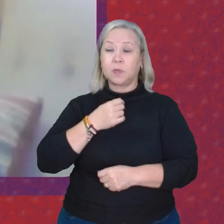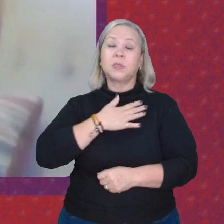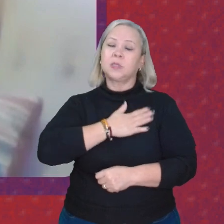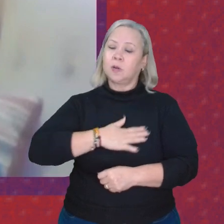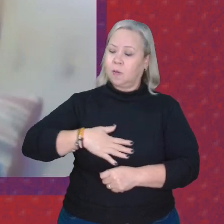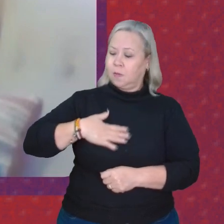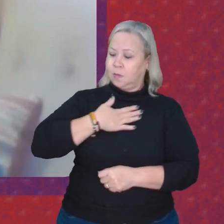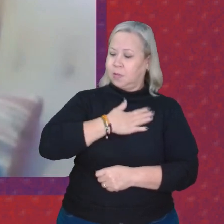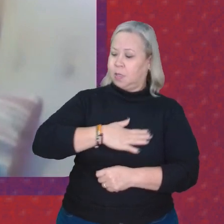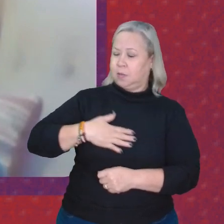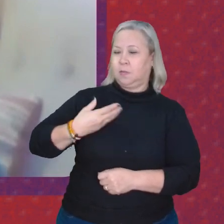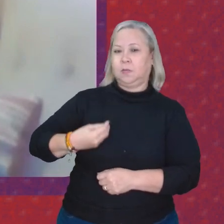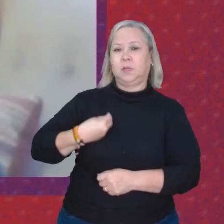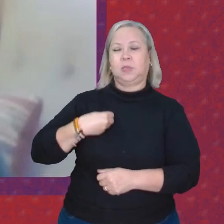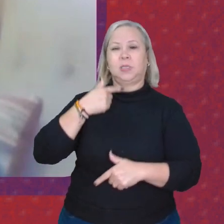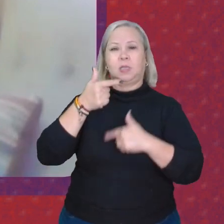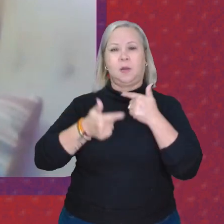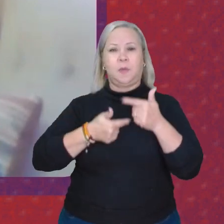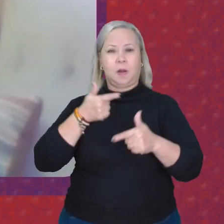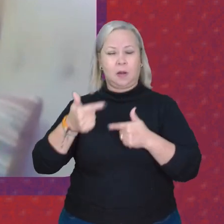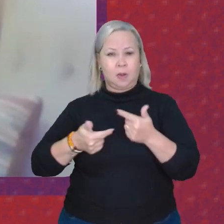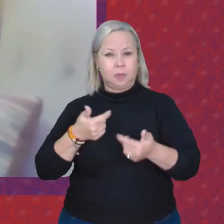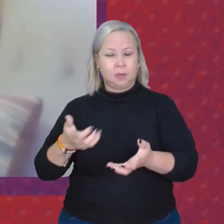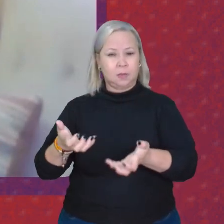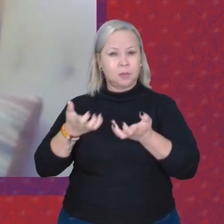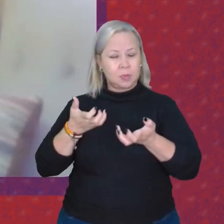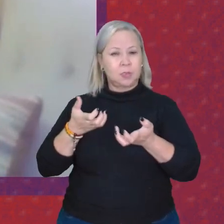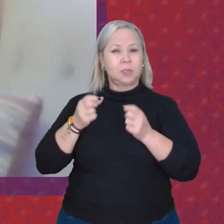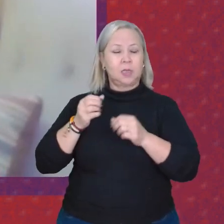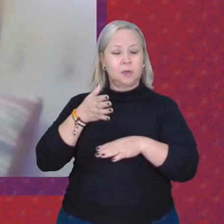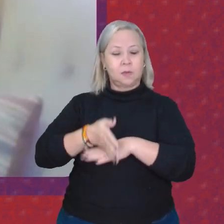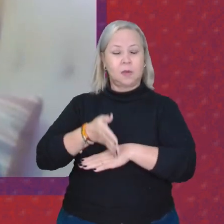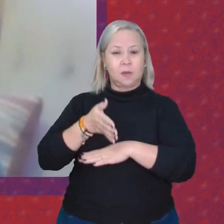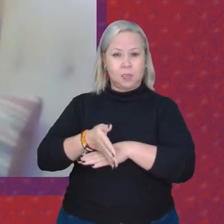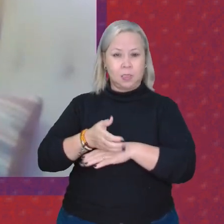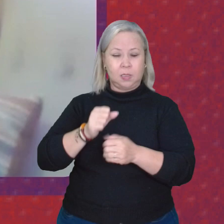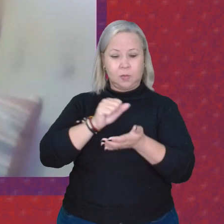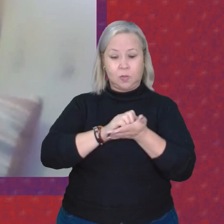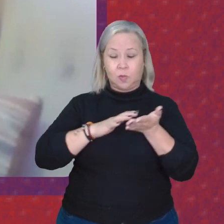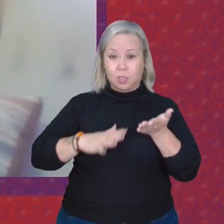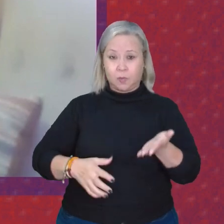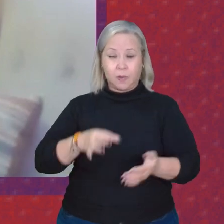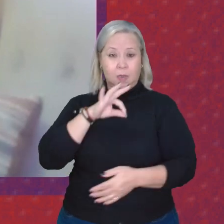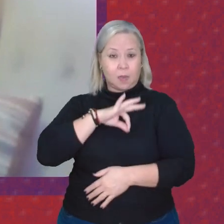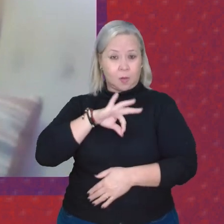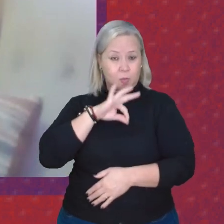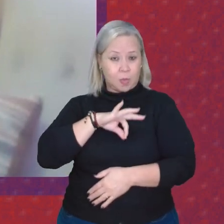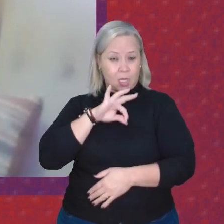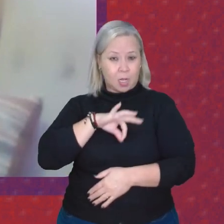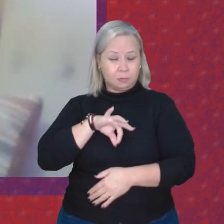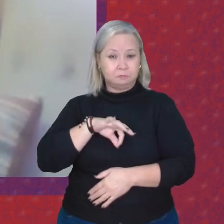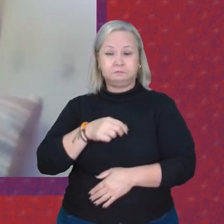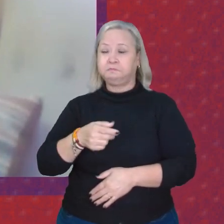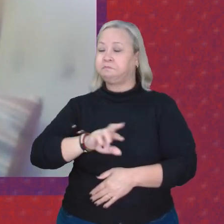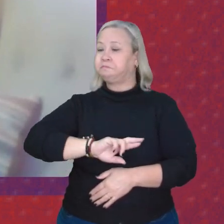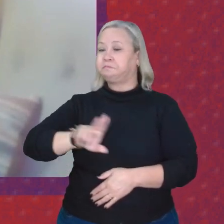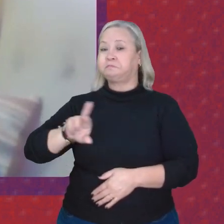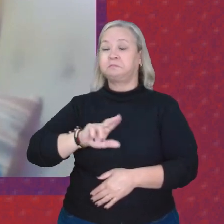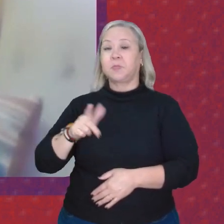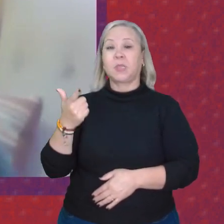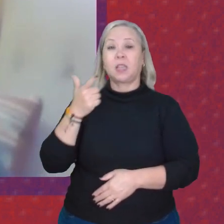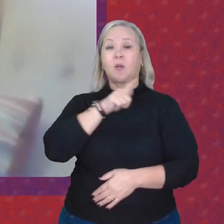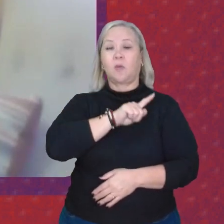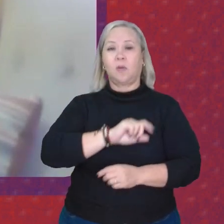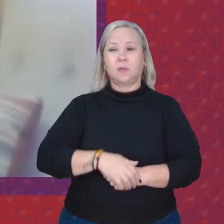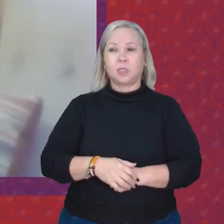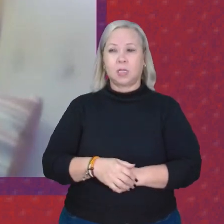de estar trabalhando, que gostariam de estar inseridas numa atividade remunerada, mas que não conseguem